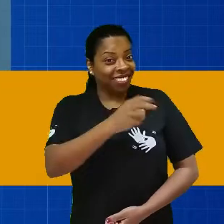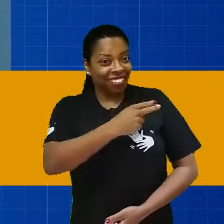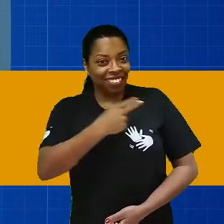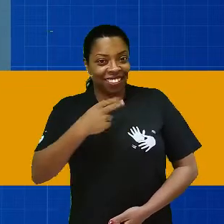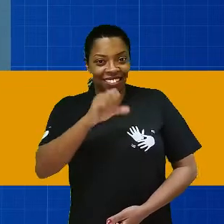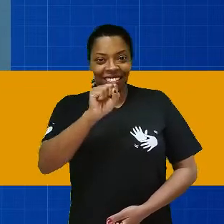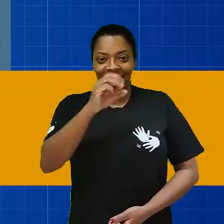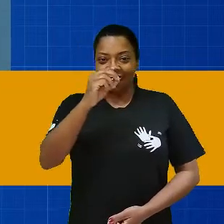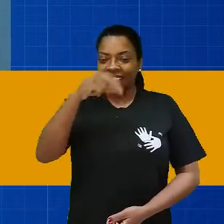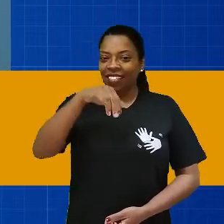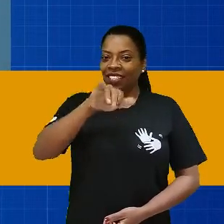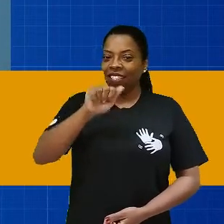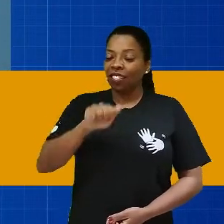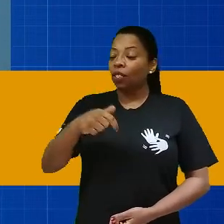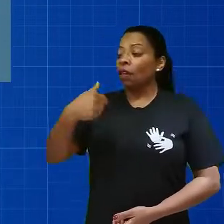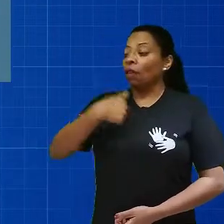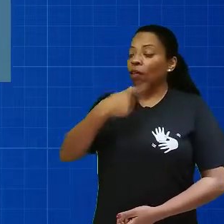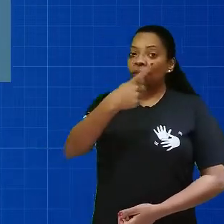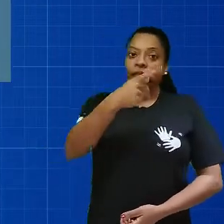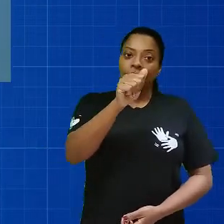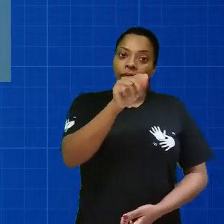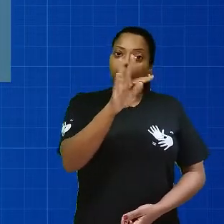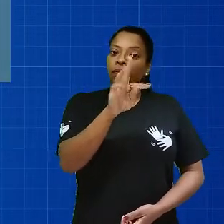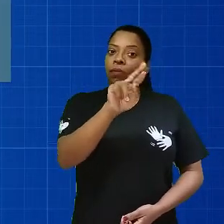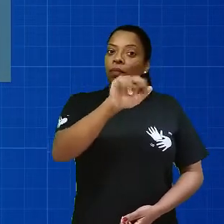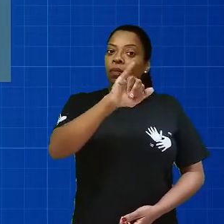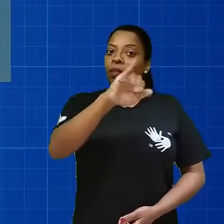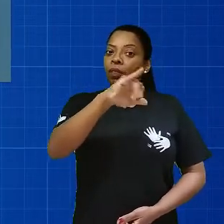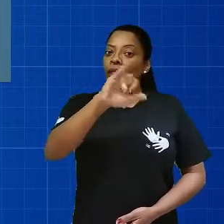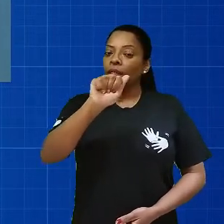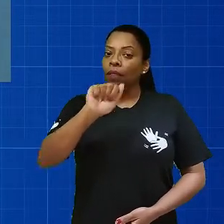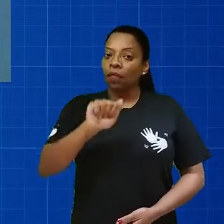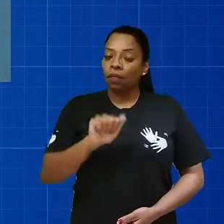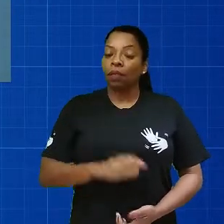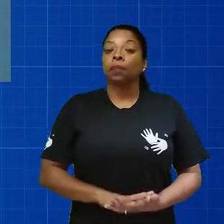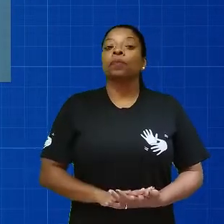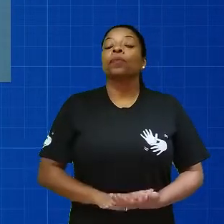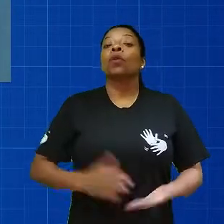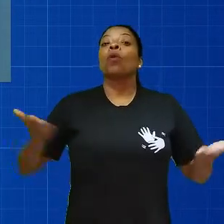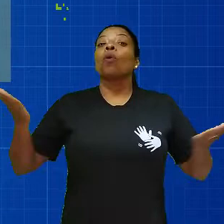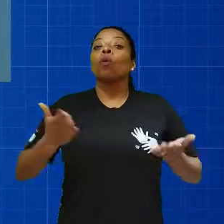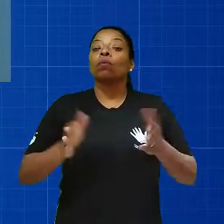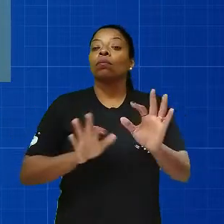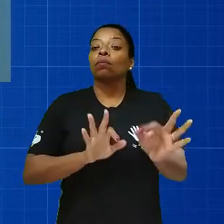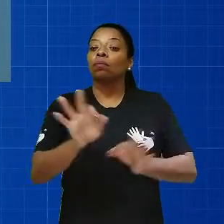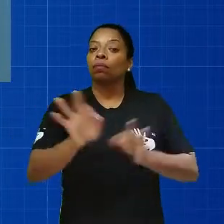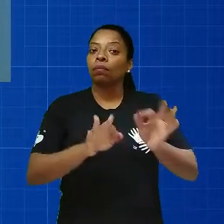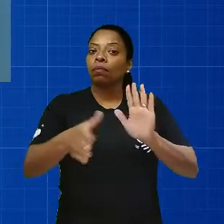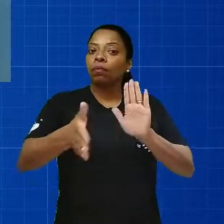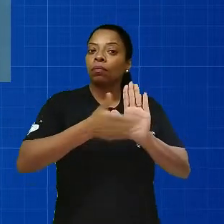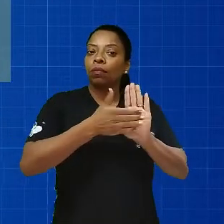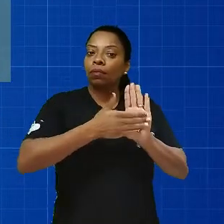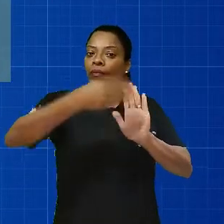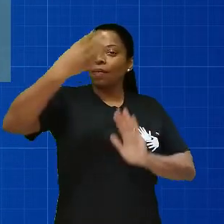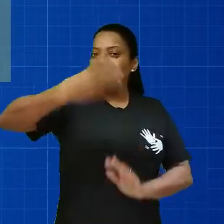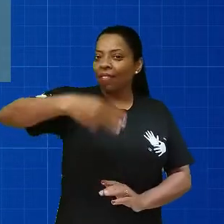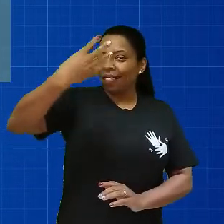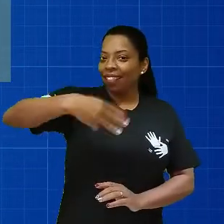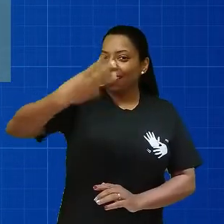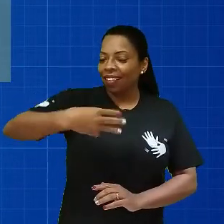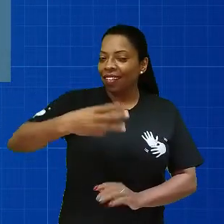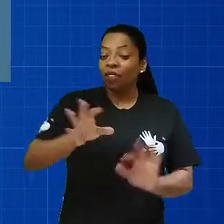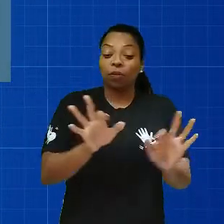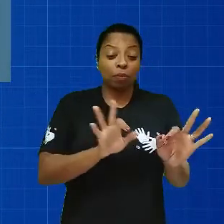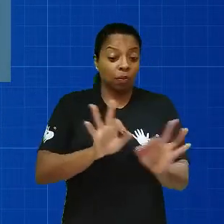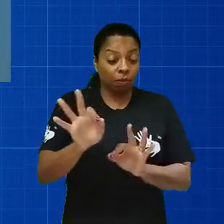Olá, meu nome é Sônia. E meu nome é Patrícia. E hoje nós estamos aqui para compartilhar a terceira proposta do projeto Musicalização